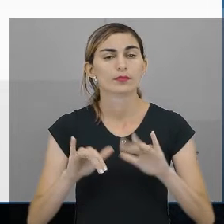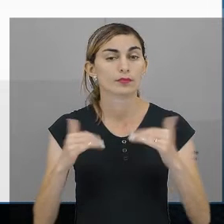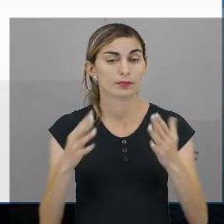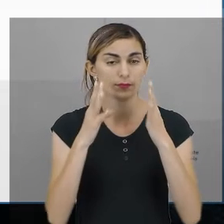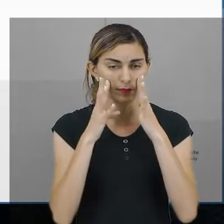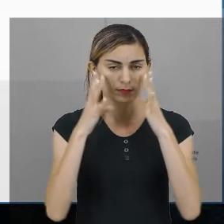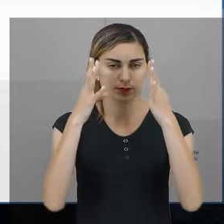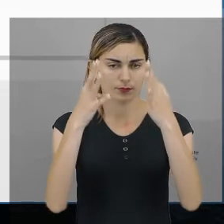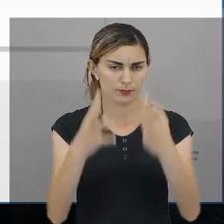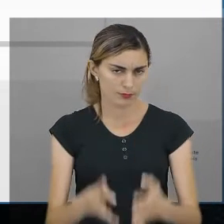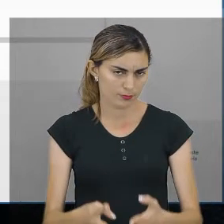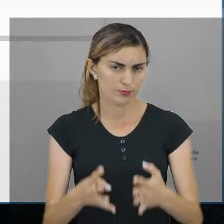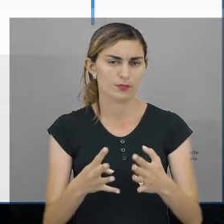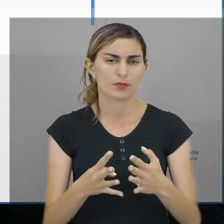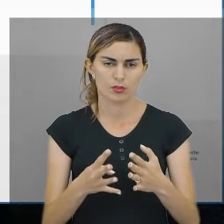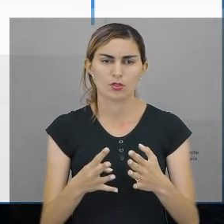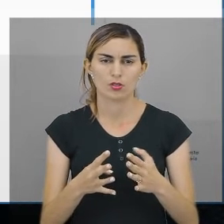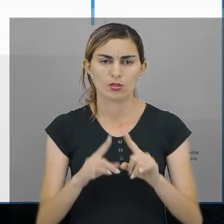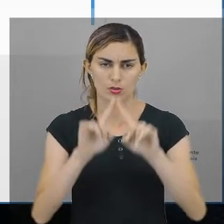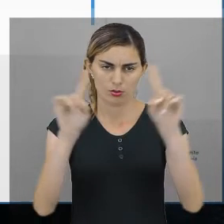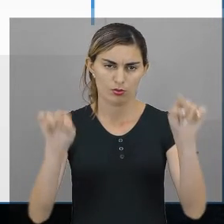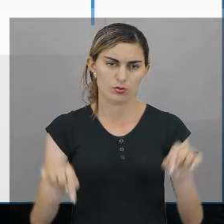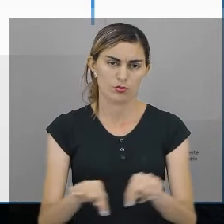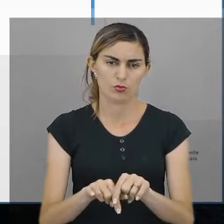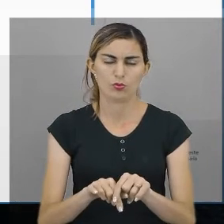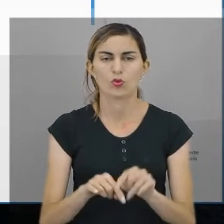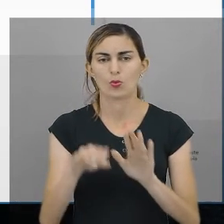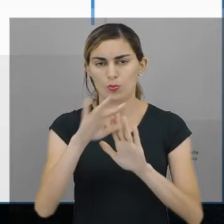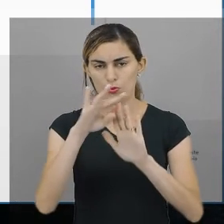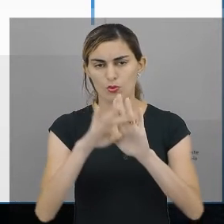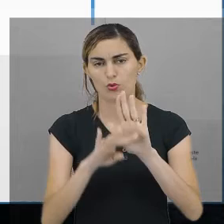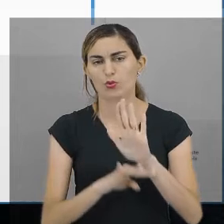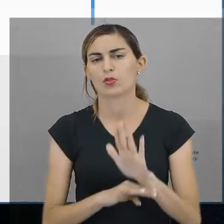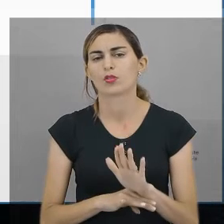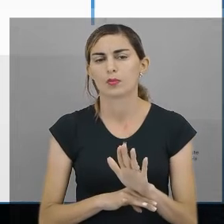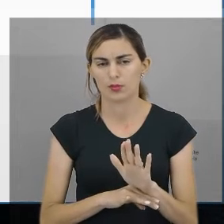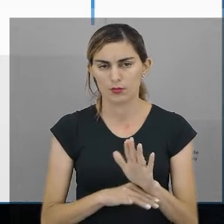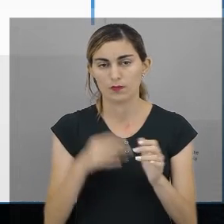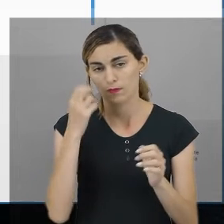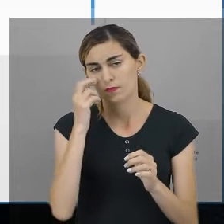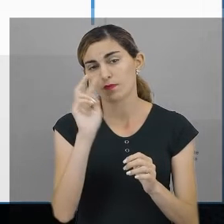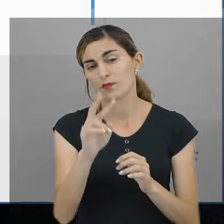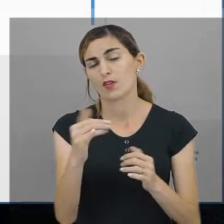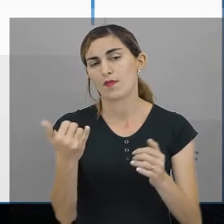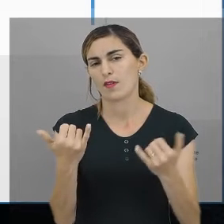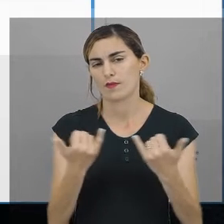atenção aqui no console, que é a saída do programa. Vamos ver o que ele vai retornar para a gente.